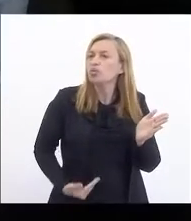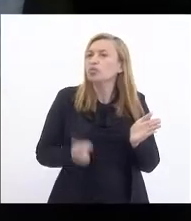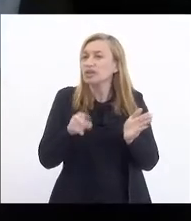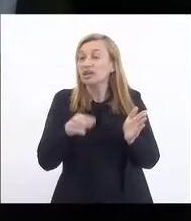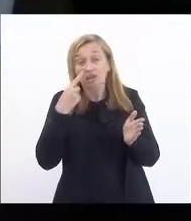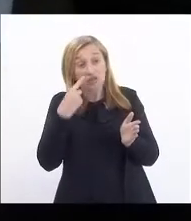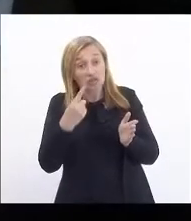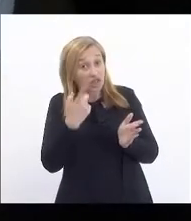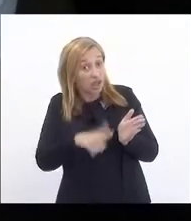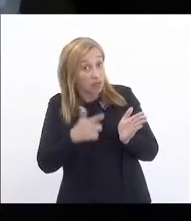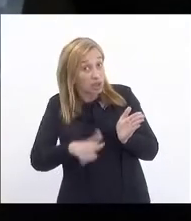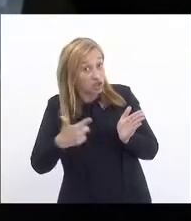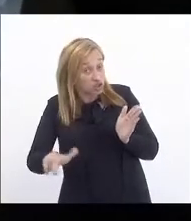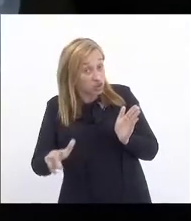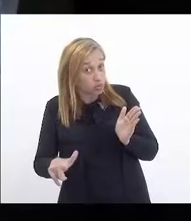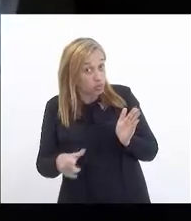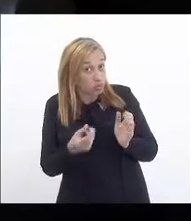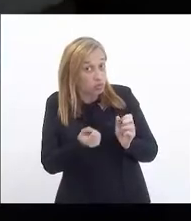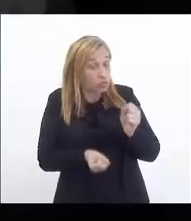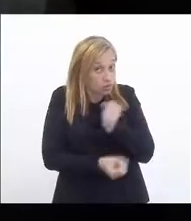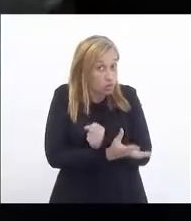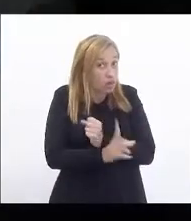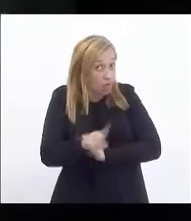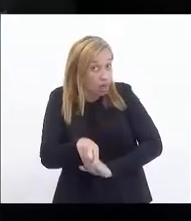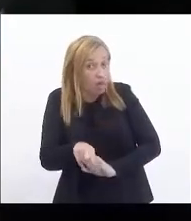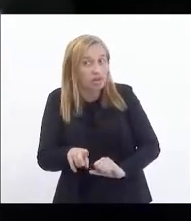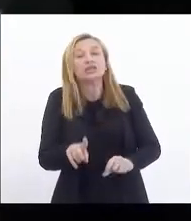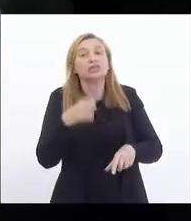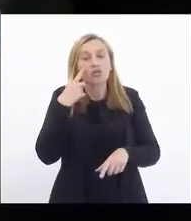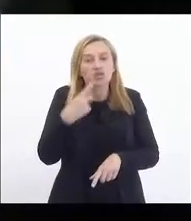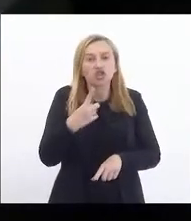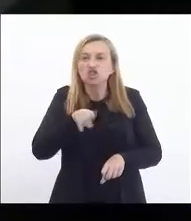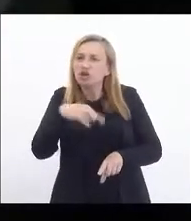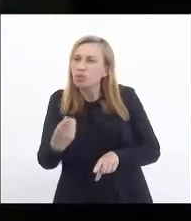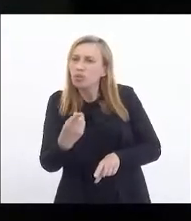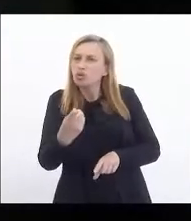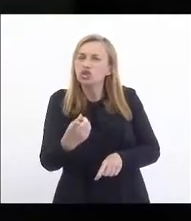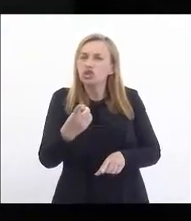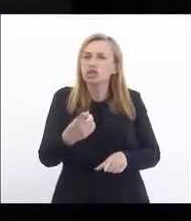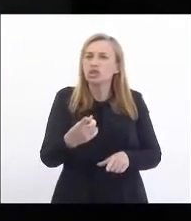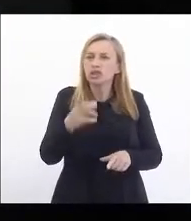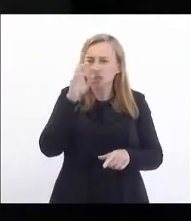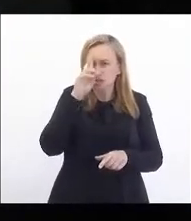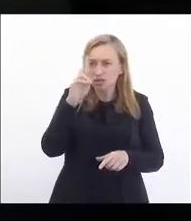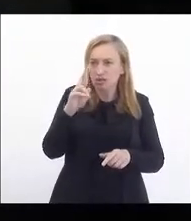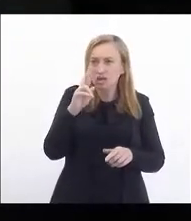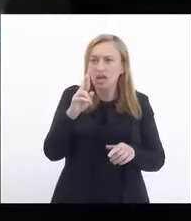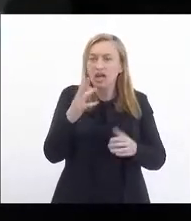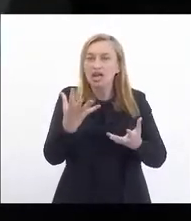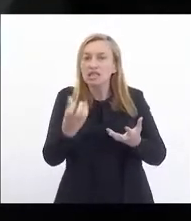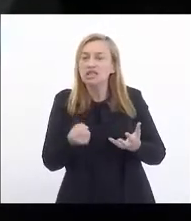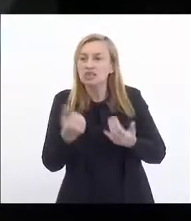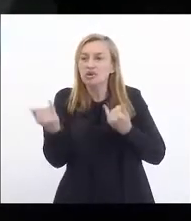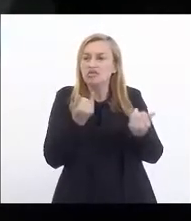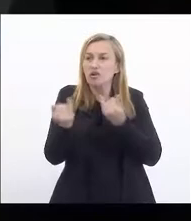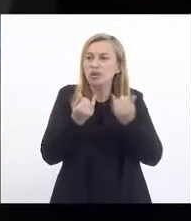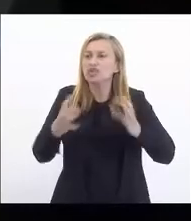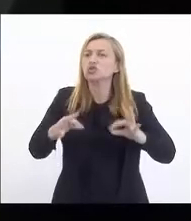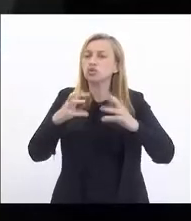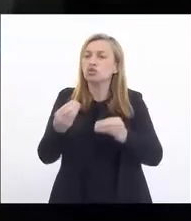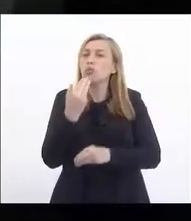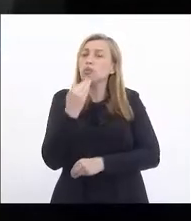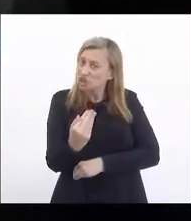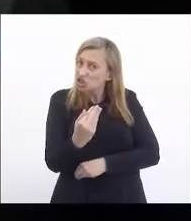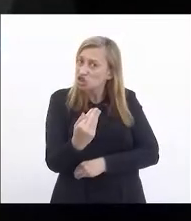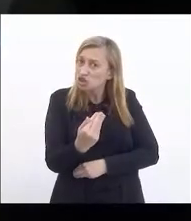o filme está sendo repetido então vejo que depois que vossa excelência receber todas as informações vamos solicitar